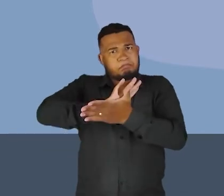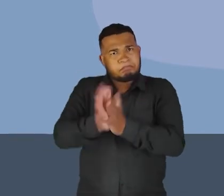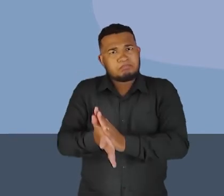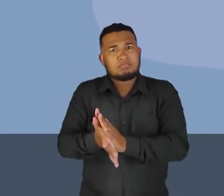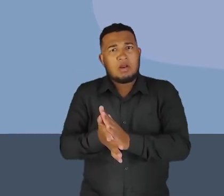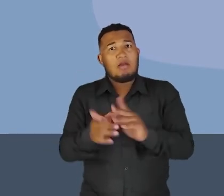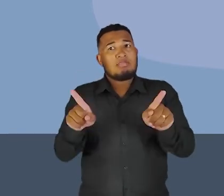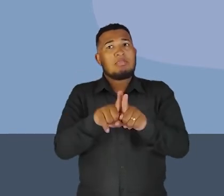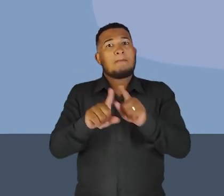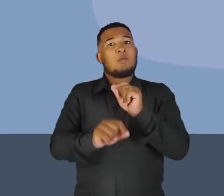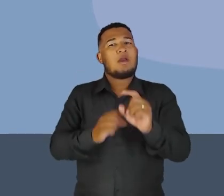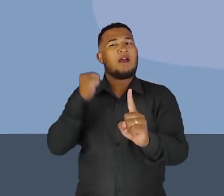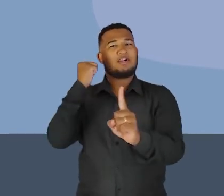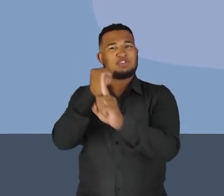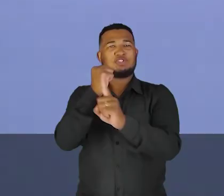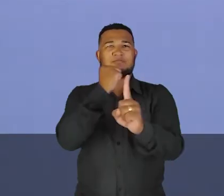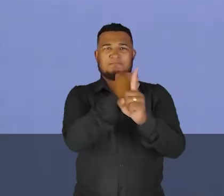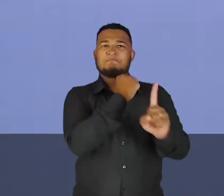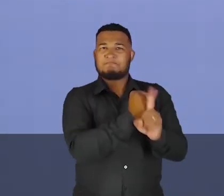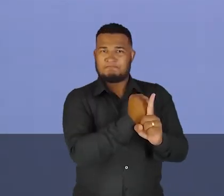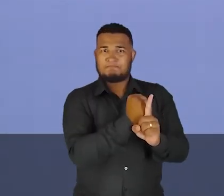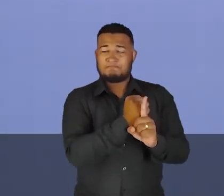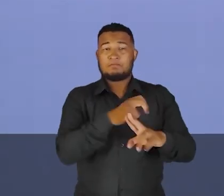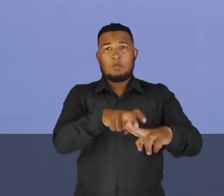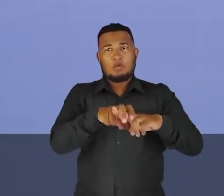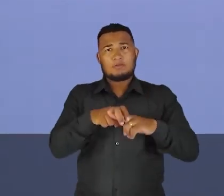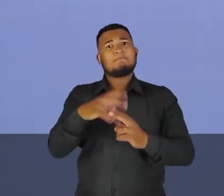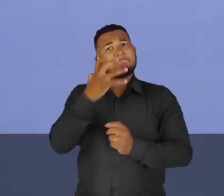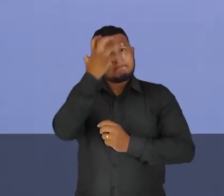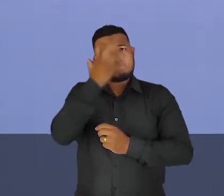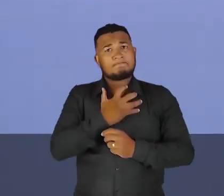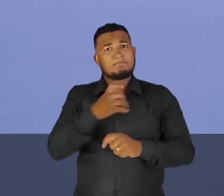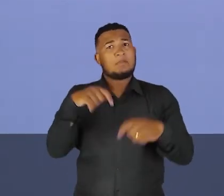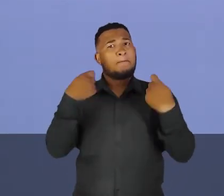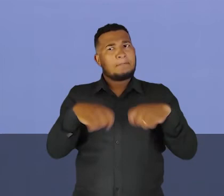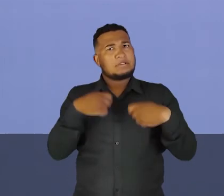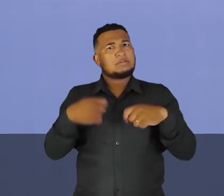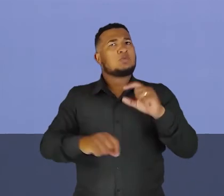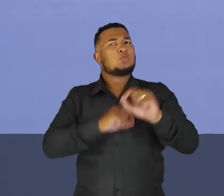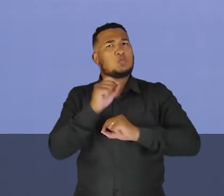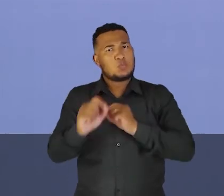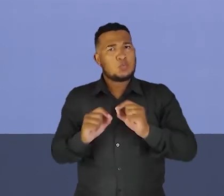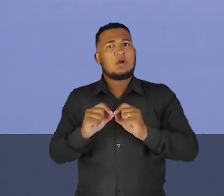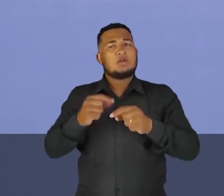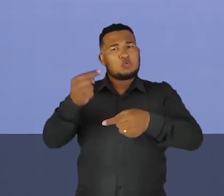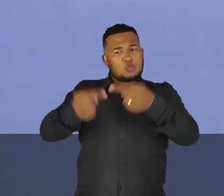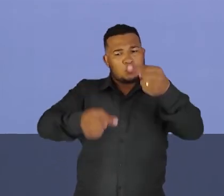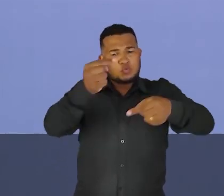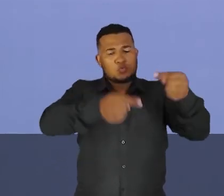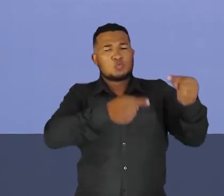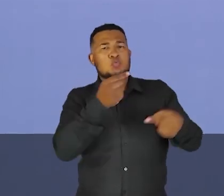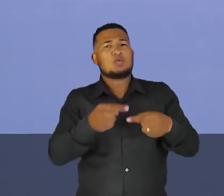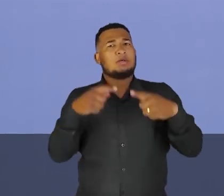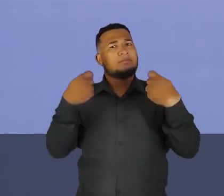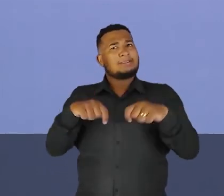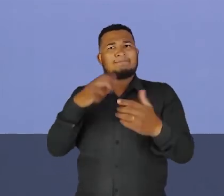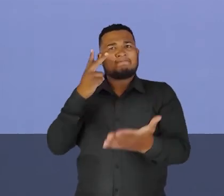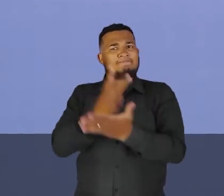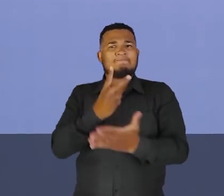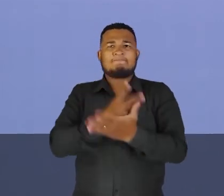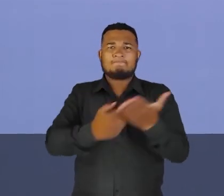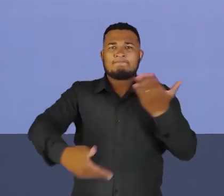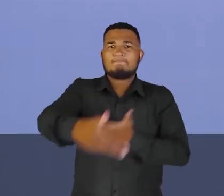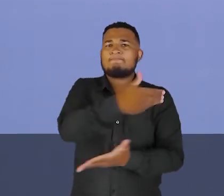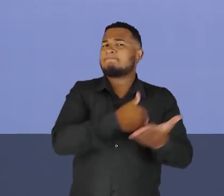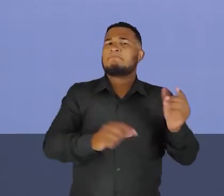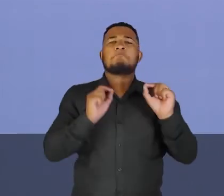a violência dos assassinatos. Tá? E isso realmente é muito sério, é algo que a gente precisa trazer, essa discussão, ela tem que estar sempre em voga para que